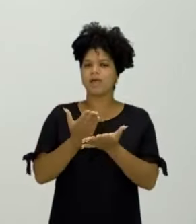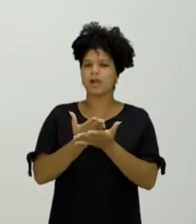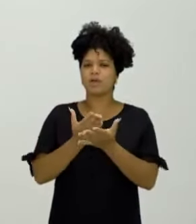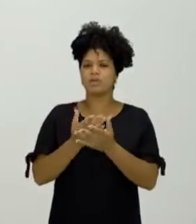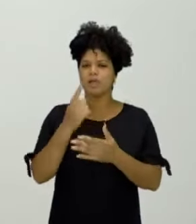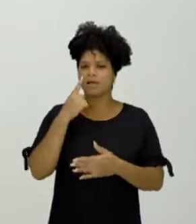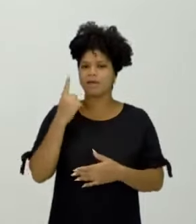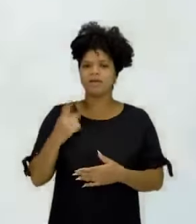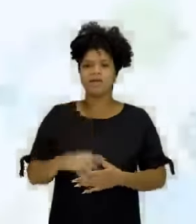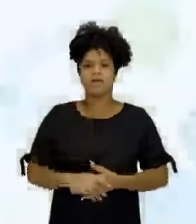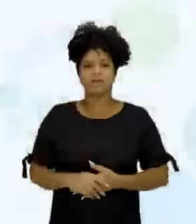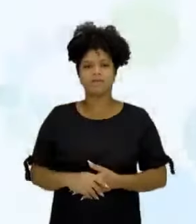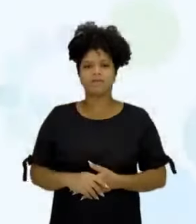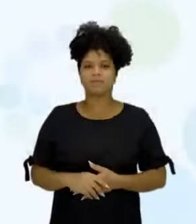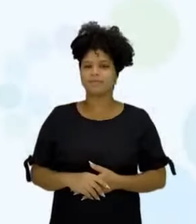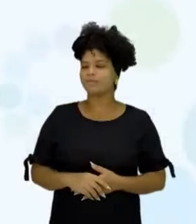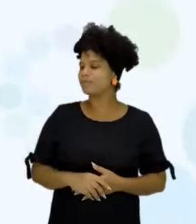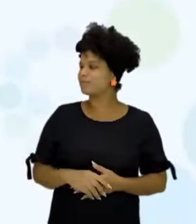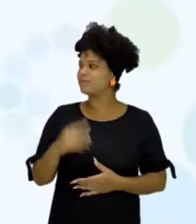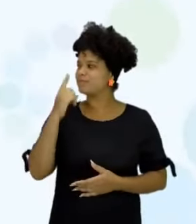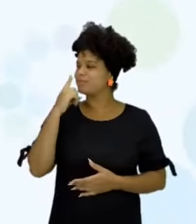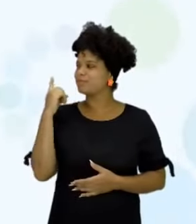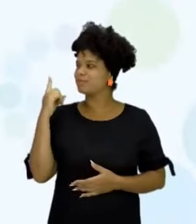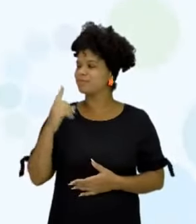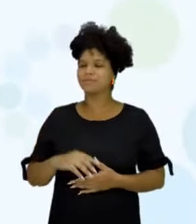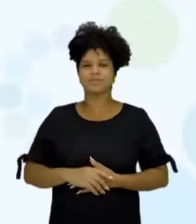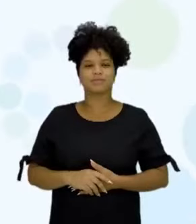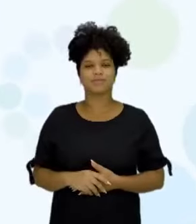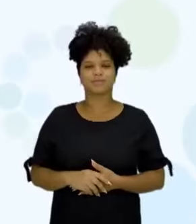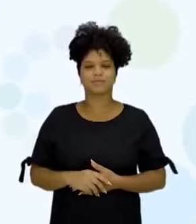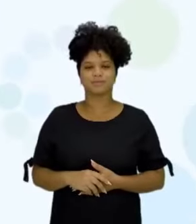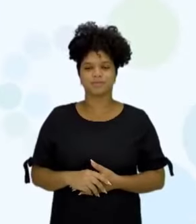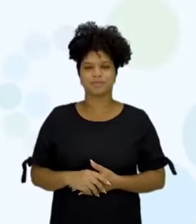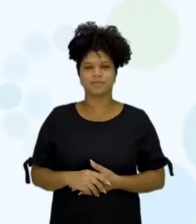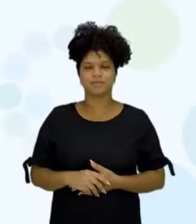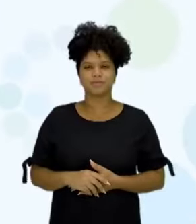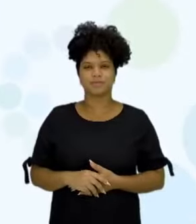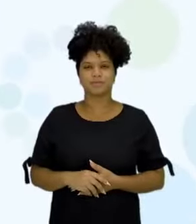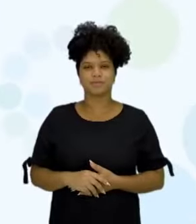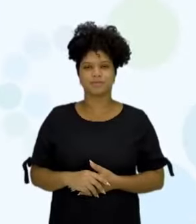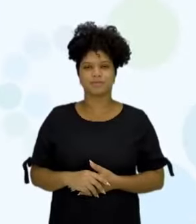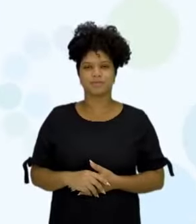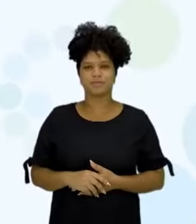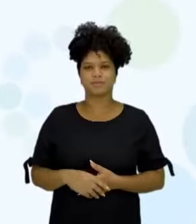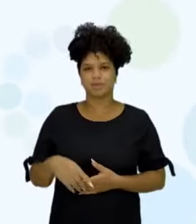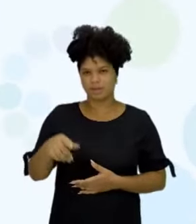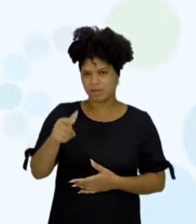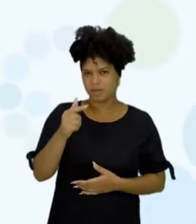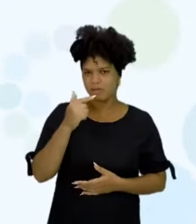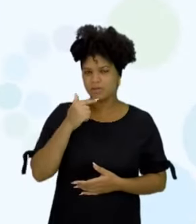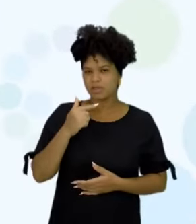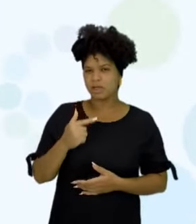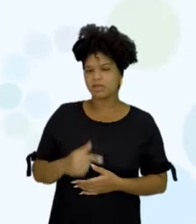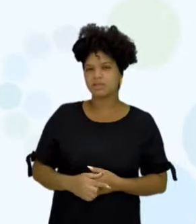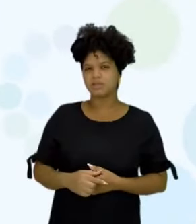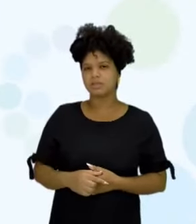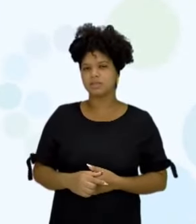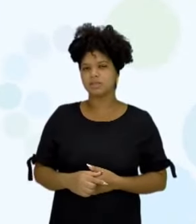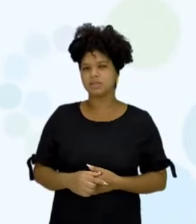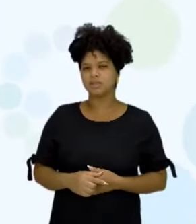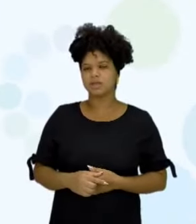Can you talk about a female scientist? Né? Você consegue falar